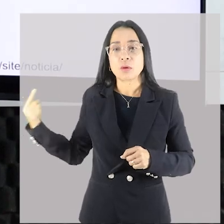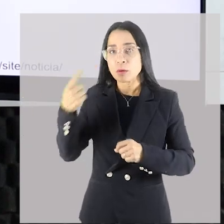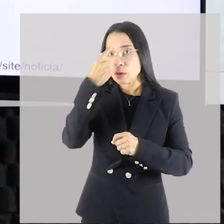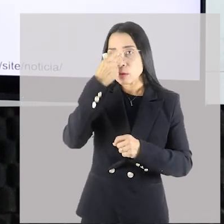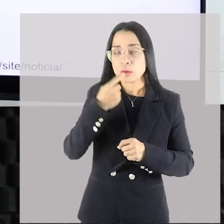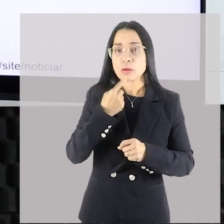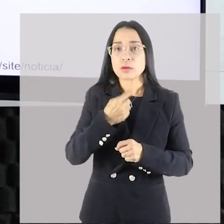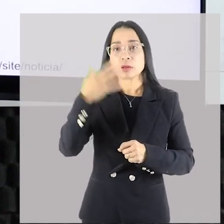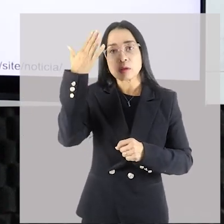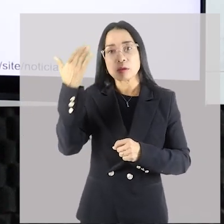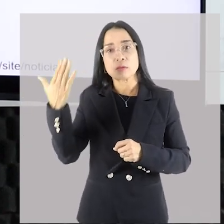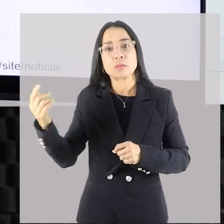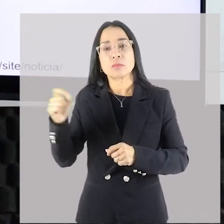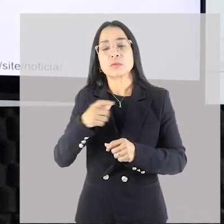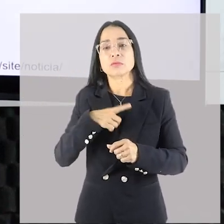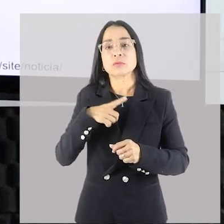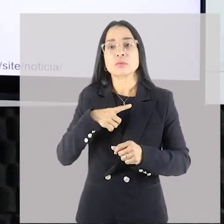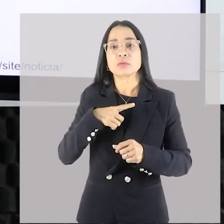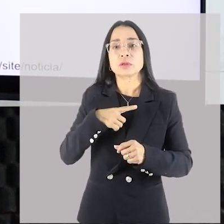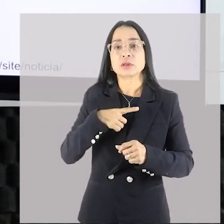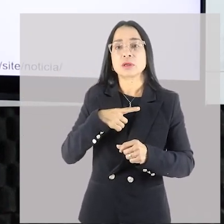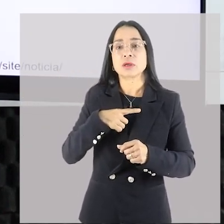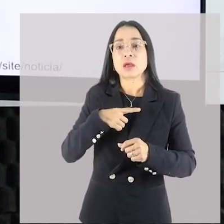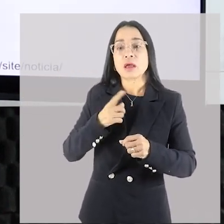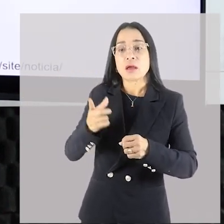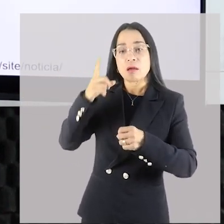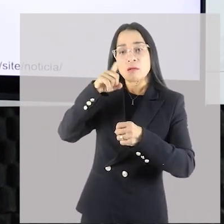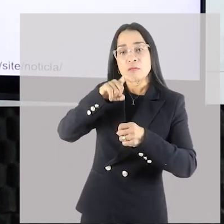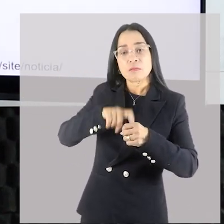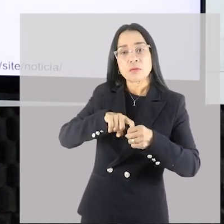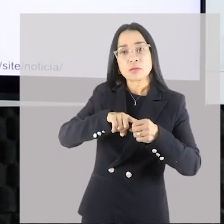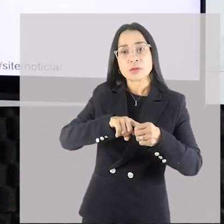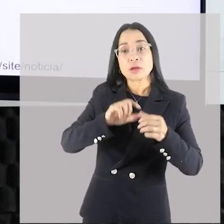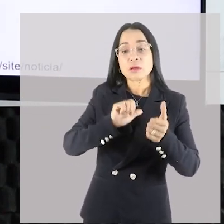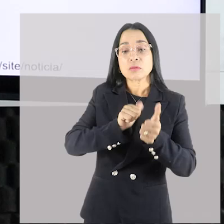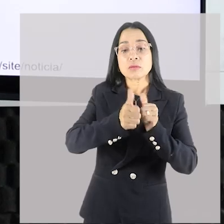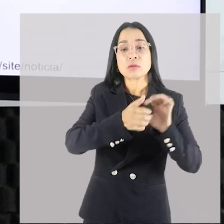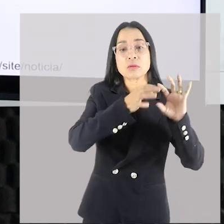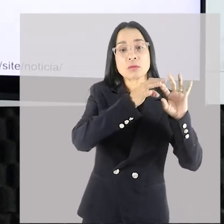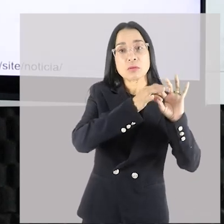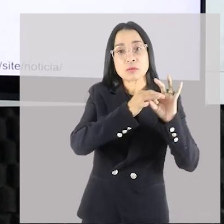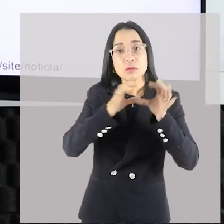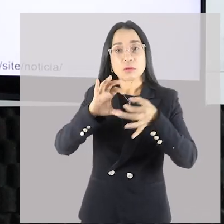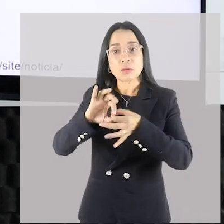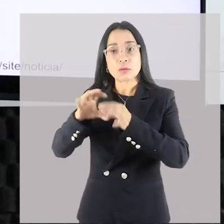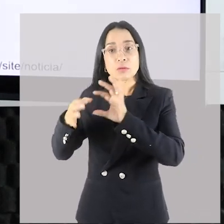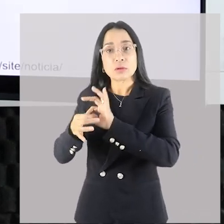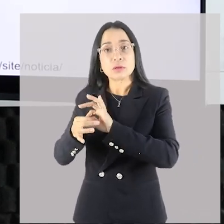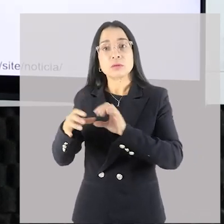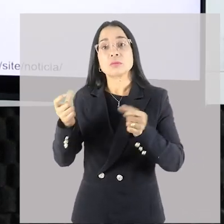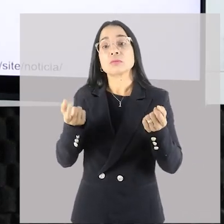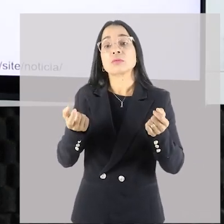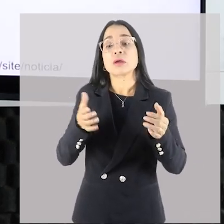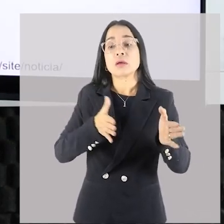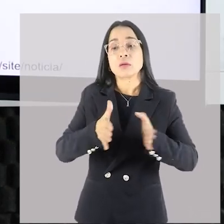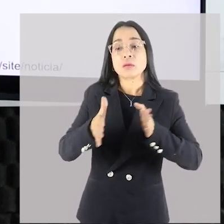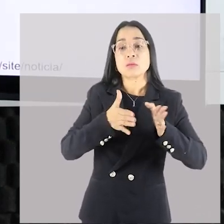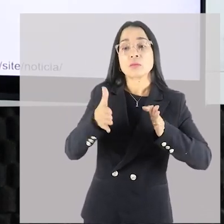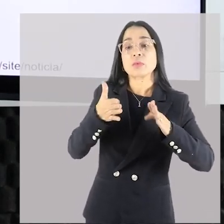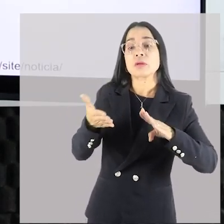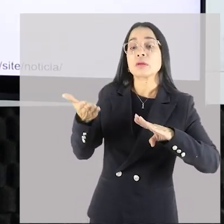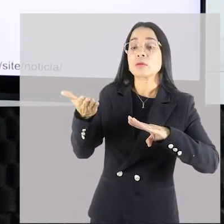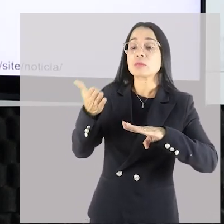ter revivido os Jogos Olímpicos, né, o que a gente chama de Jogos Olímpicos dos tempos modernos.